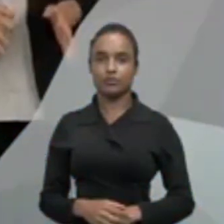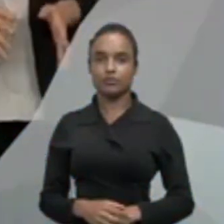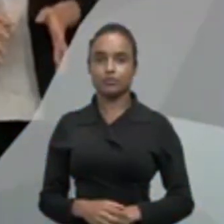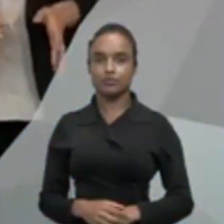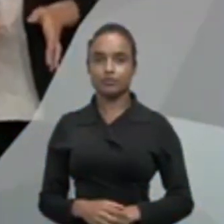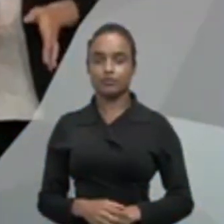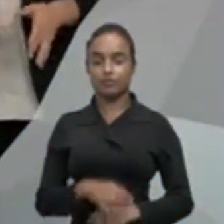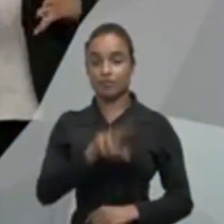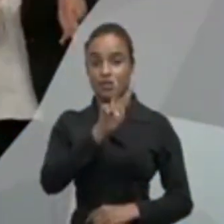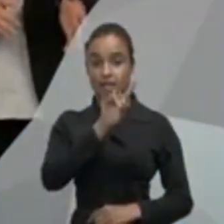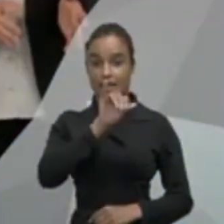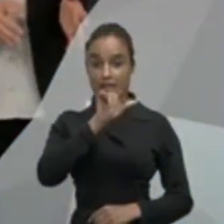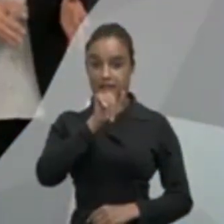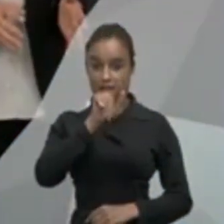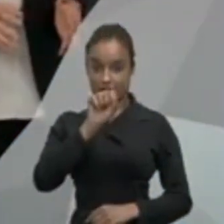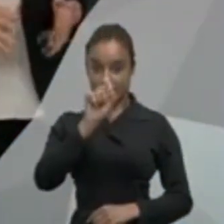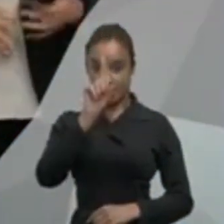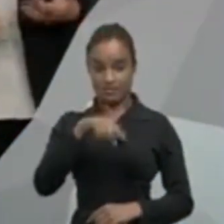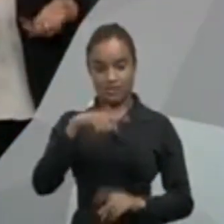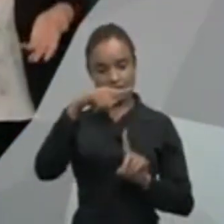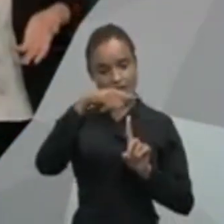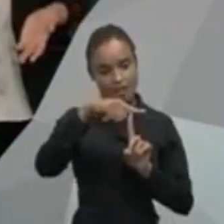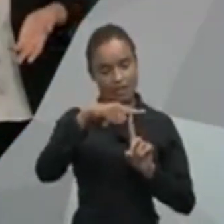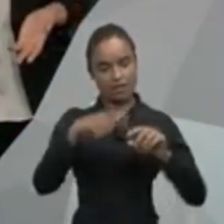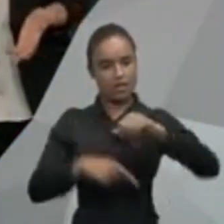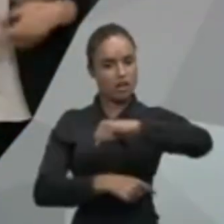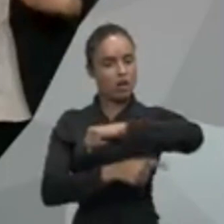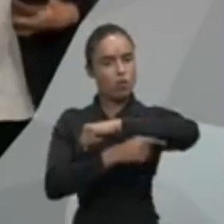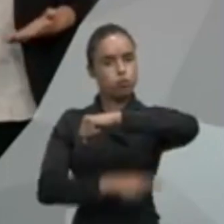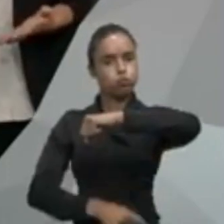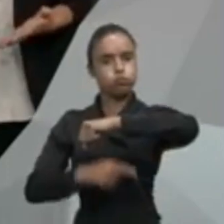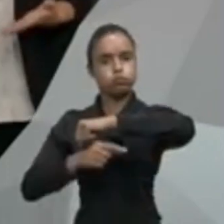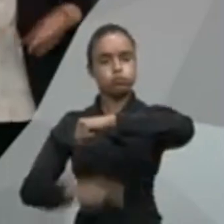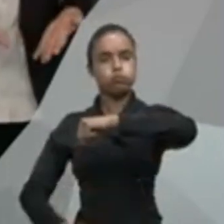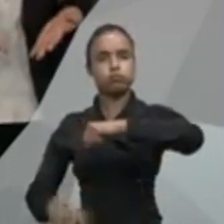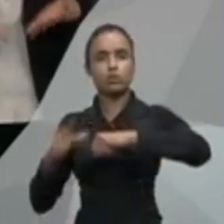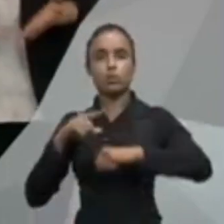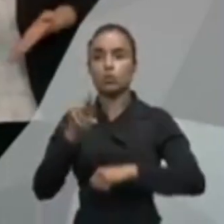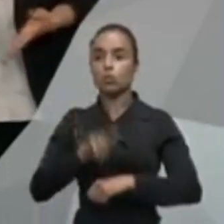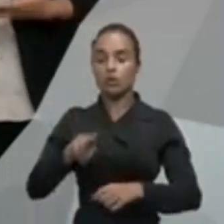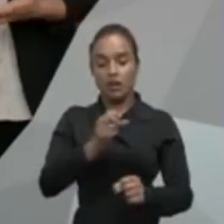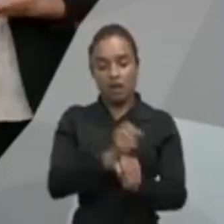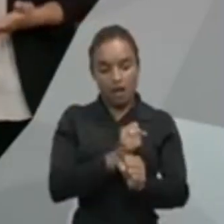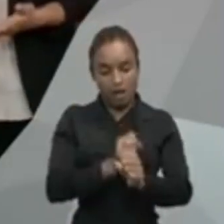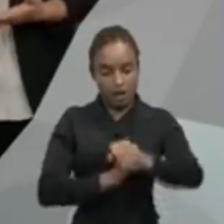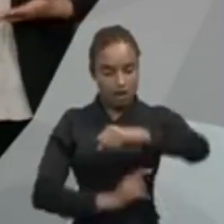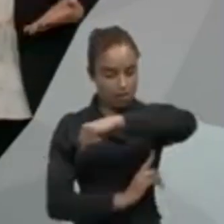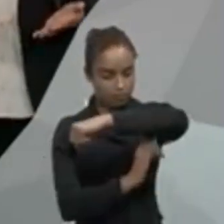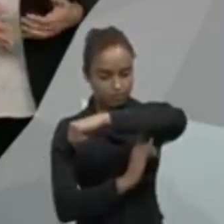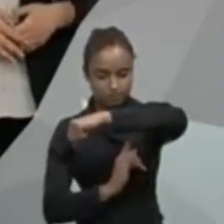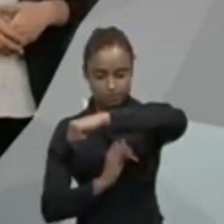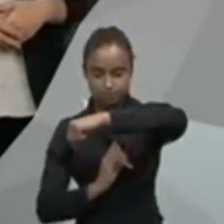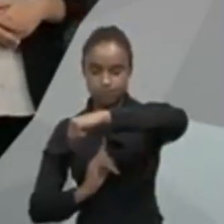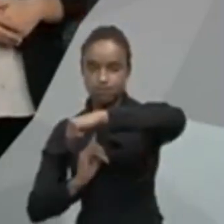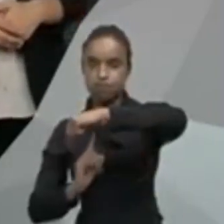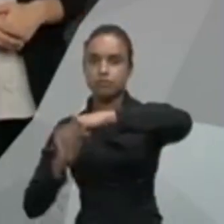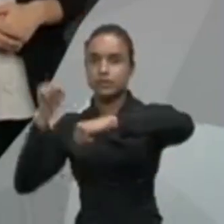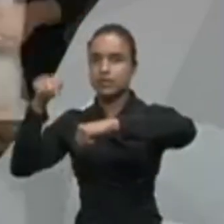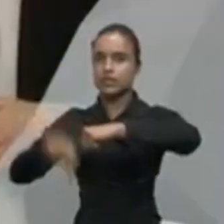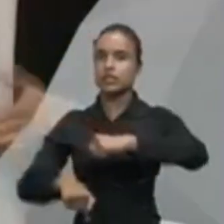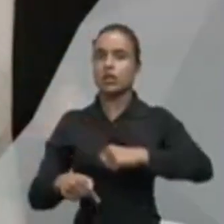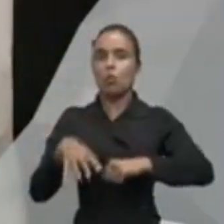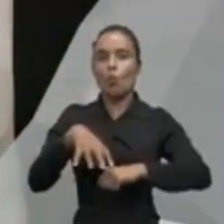As vigas em T, que usaremos na obra, têm esse formato porque contam com a ajuda de lajes absorvendo as tensões de